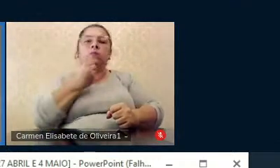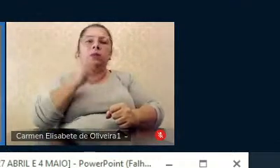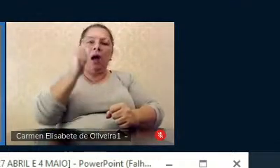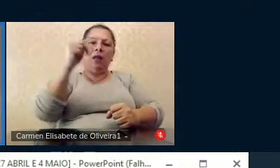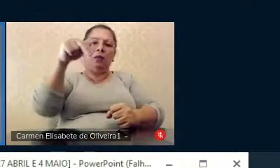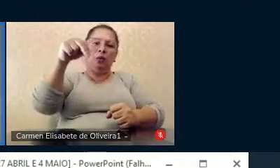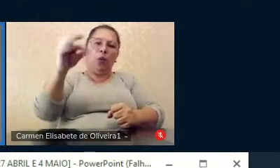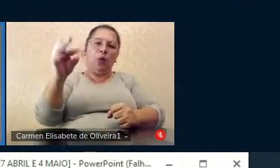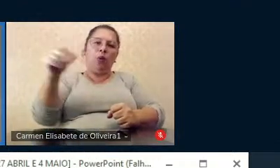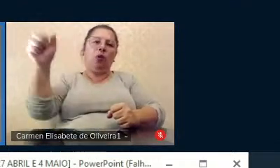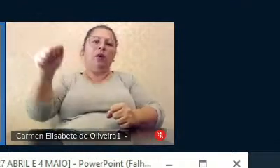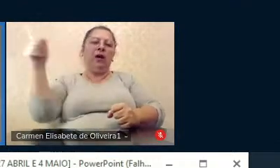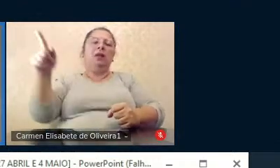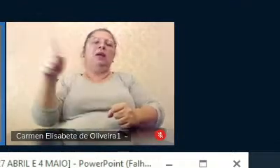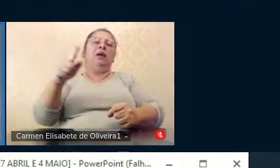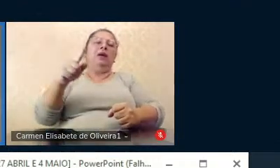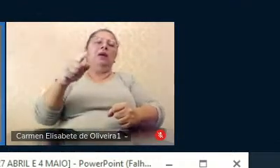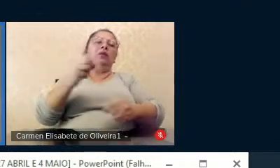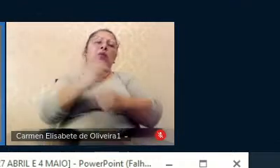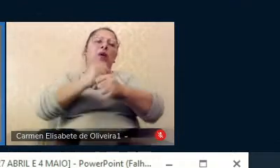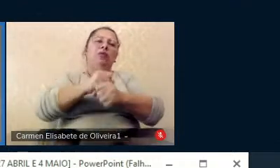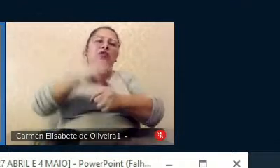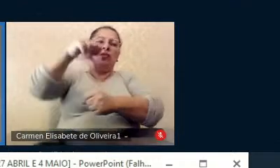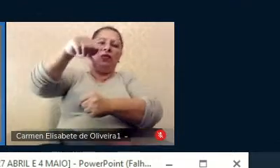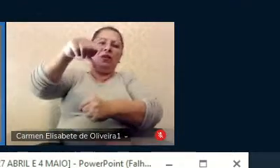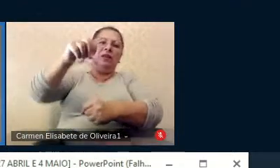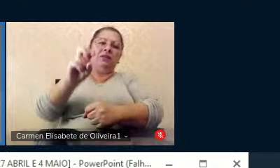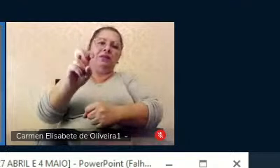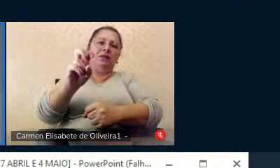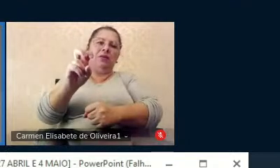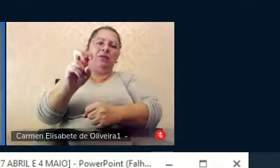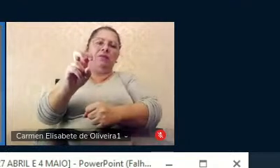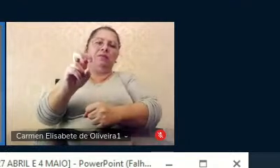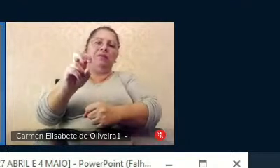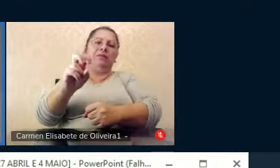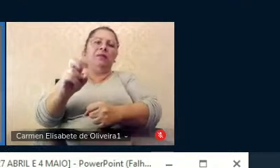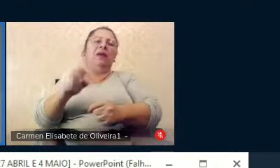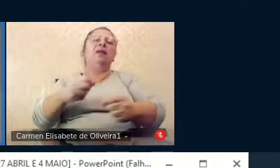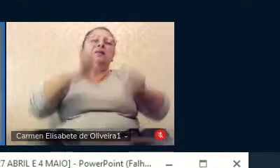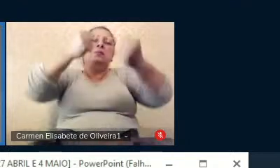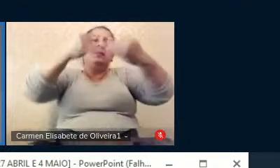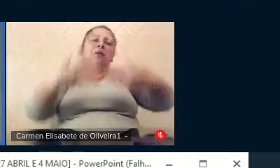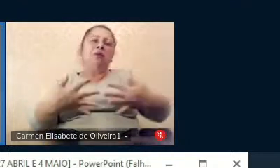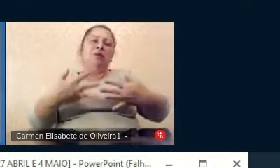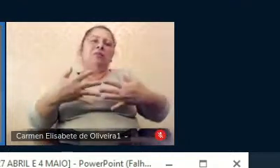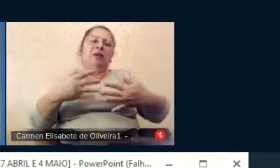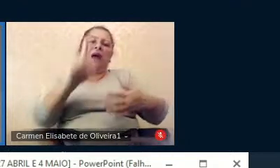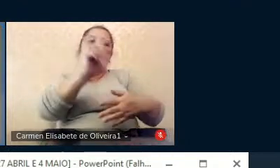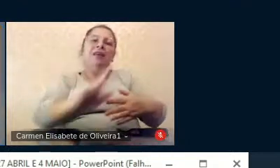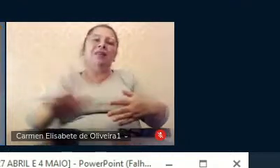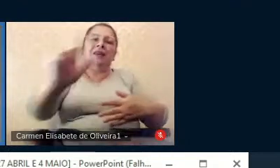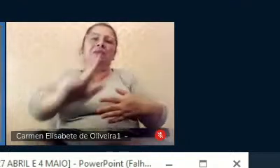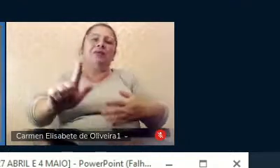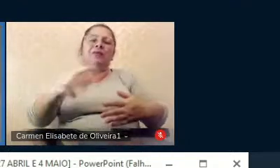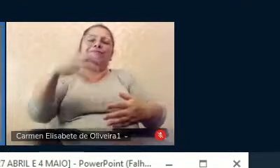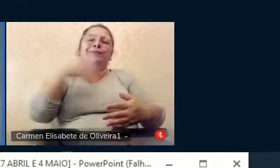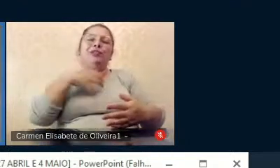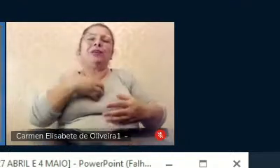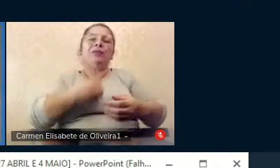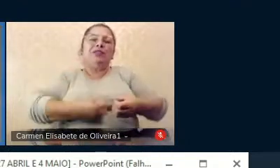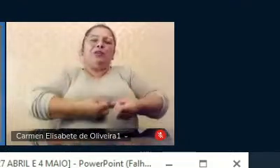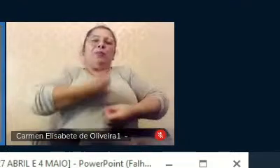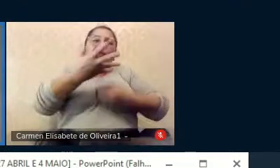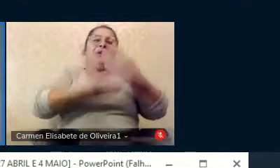em 95, ele definiu a literatura como toda a criação de toque poético,